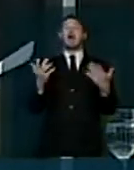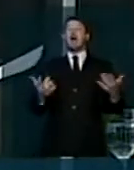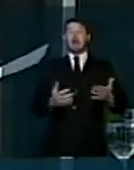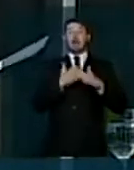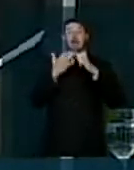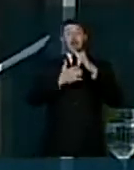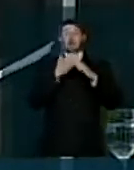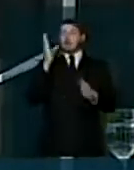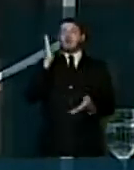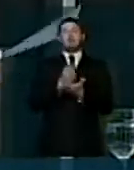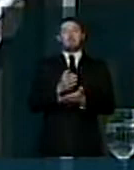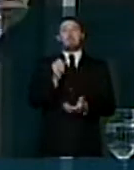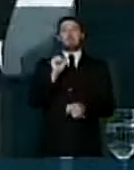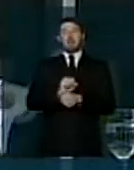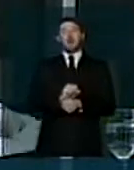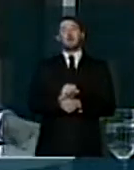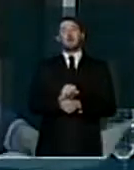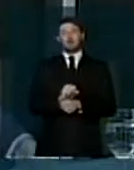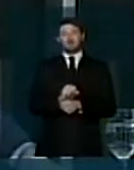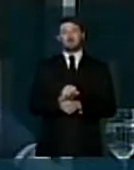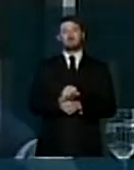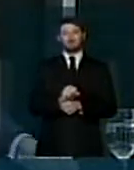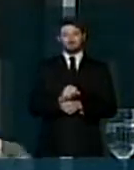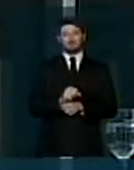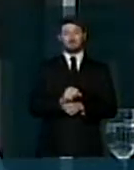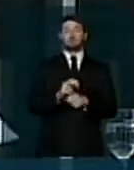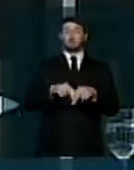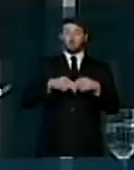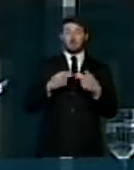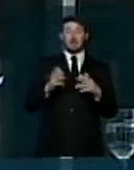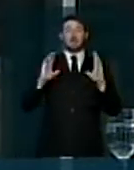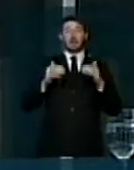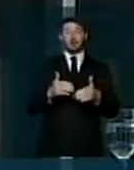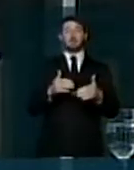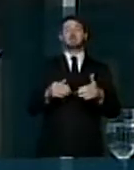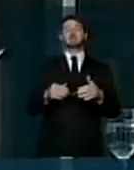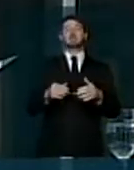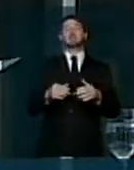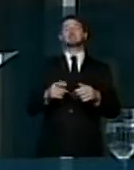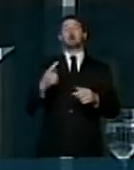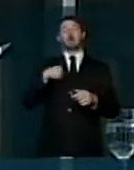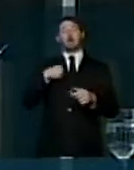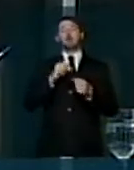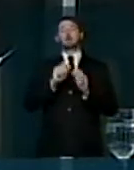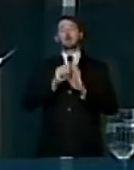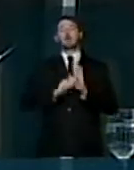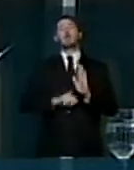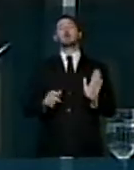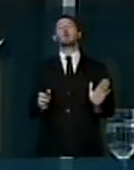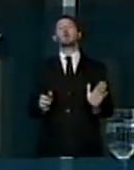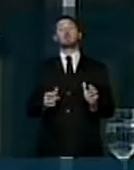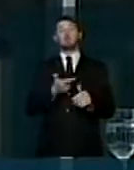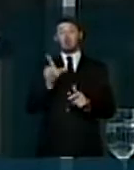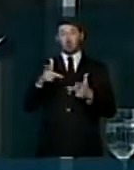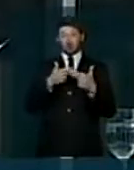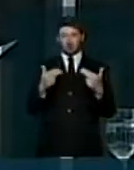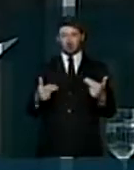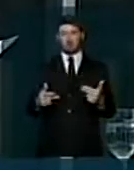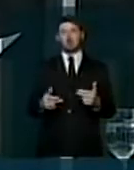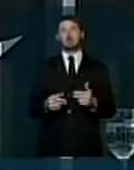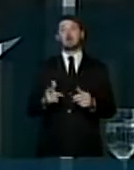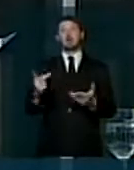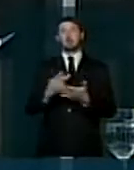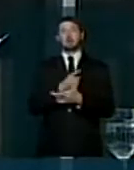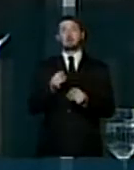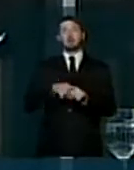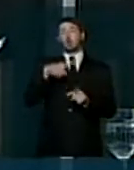Chevron parou a sua atividade a partir dessa iniciativa da comissão externa que eu fui o relator. Outro caso estarrecedor foi a